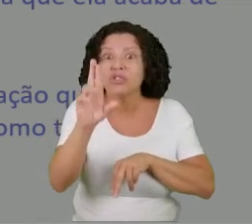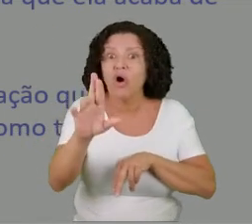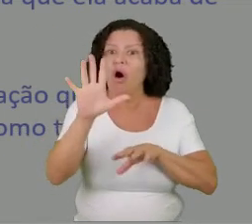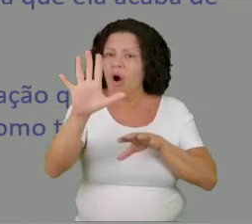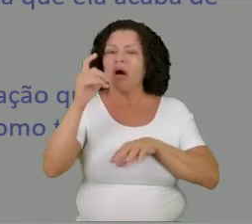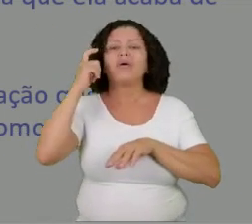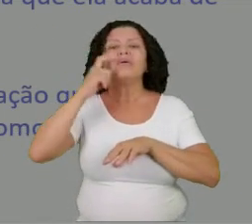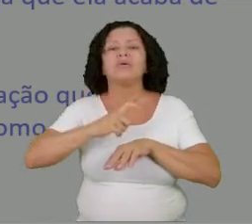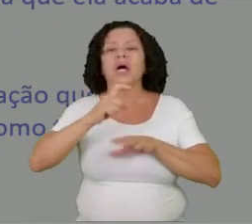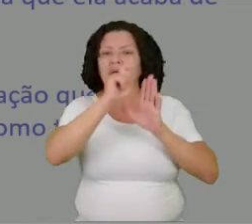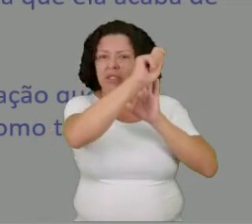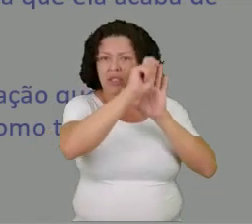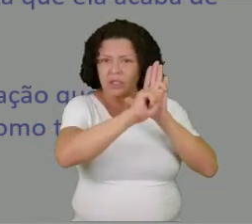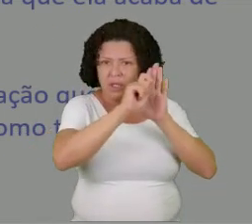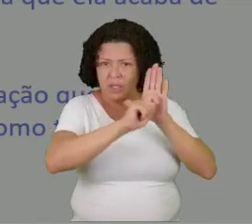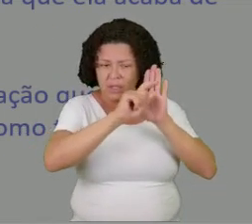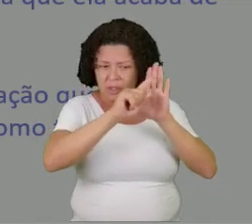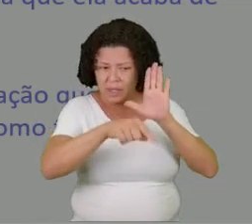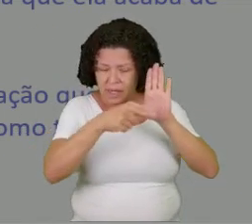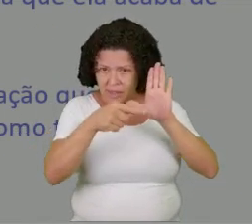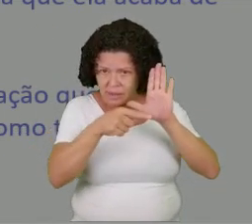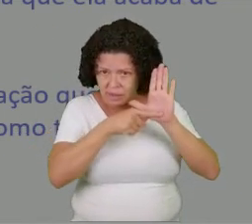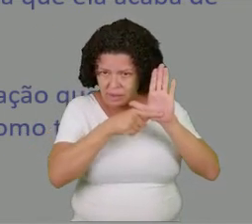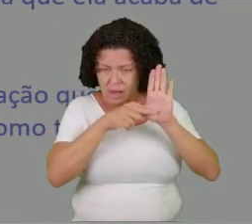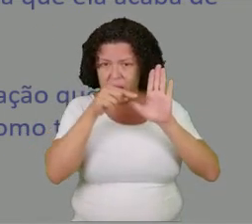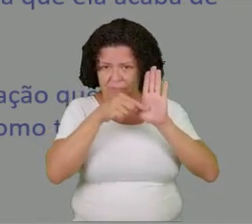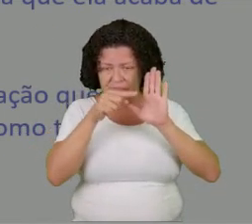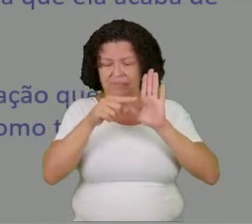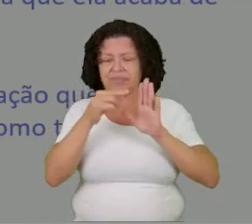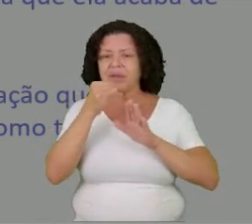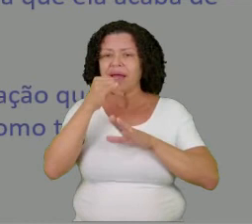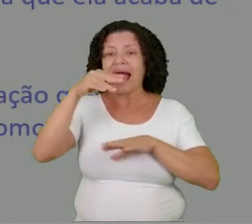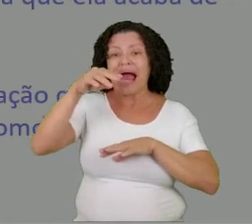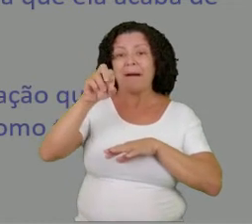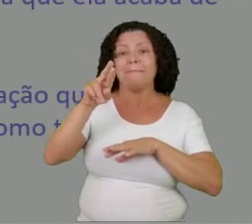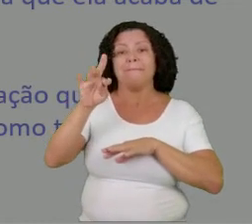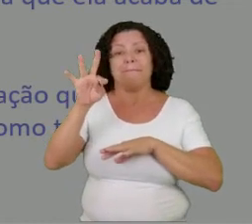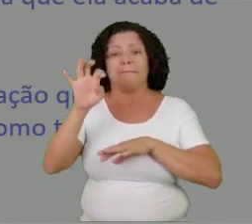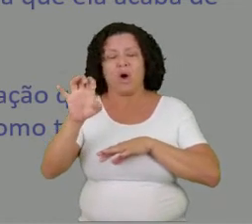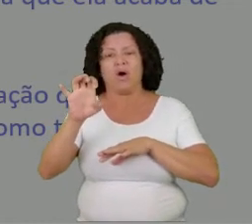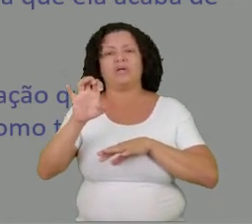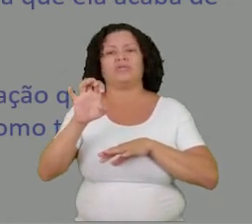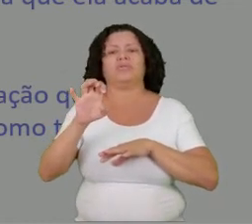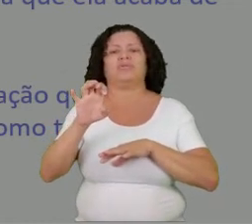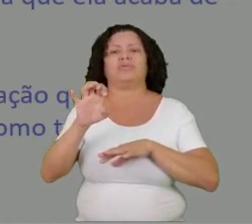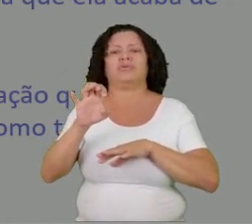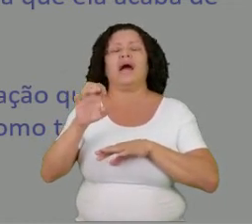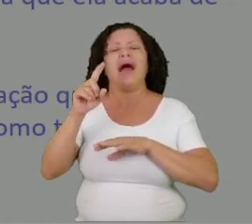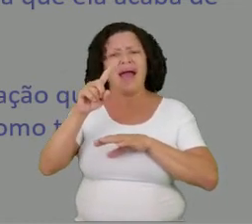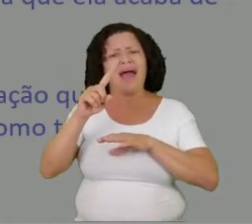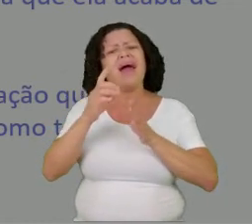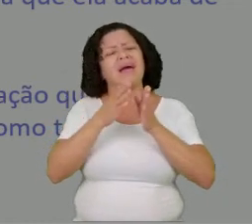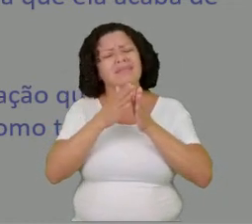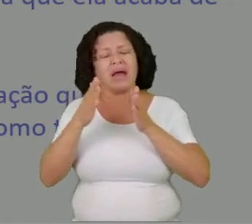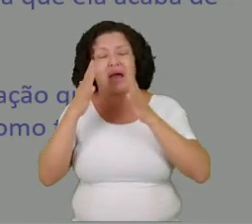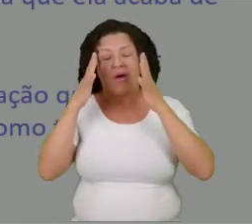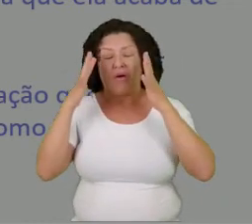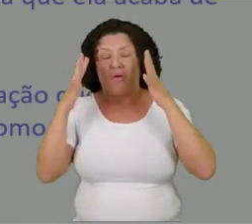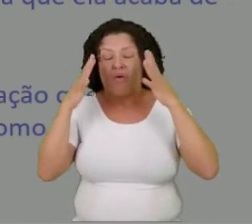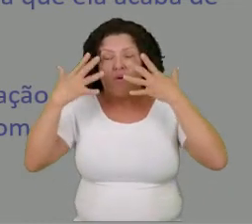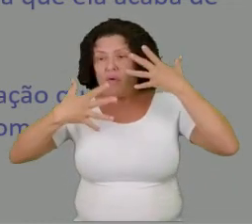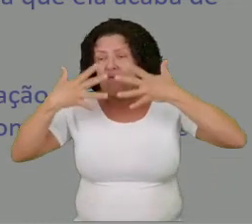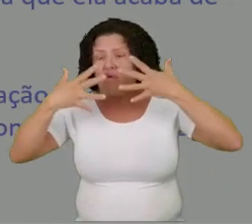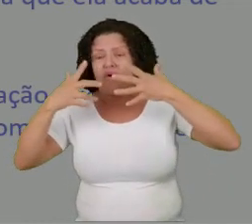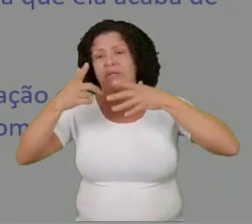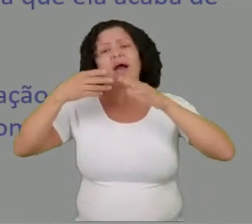será doloroso. Vejamos o que Allan Kardec escreve na sequência da pergunta. Por ocasião da morte, tudo a princípio